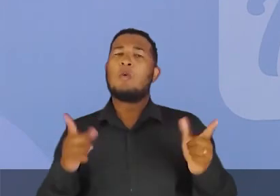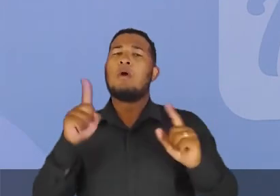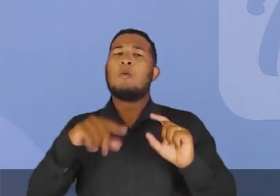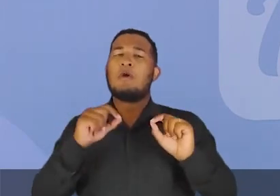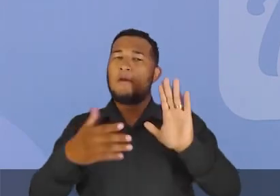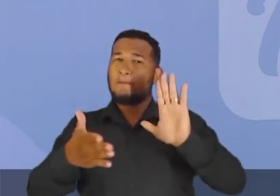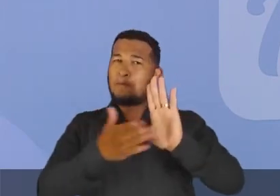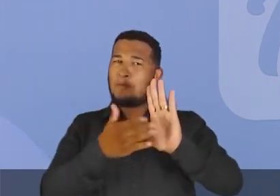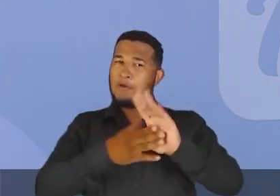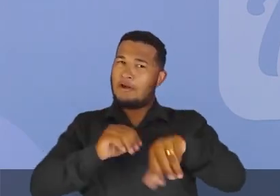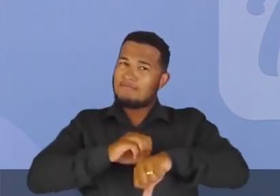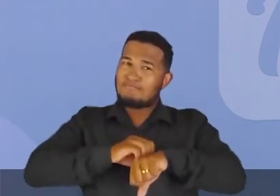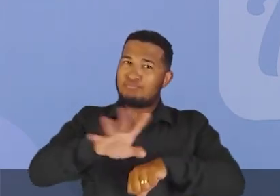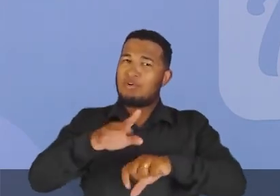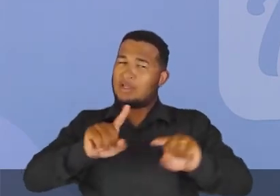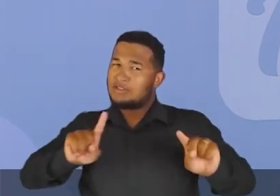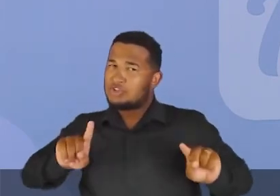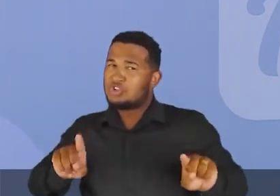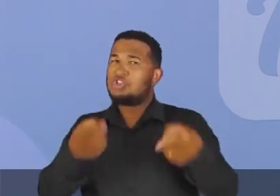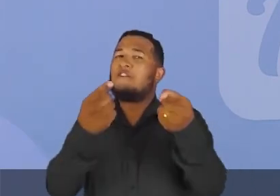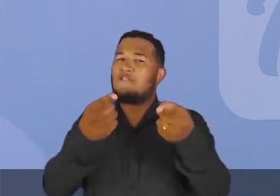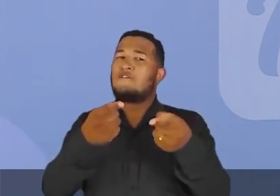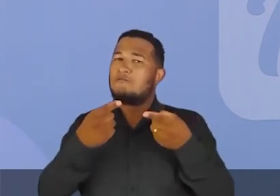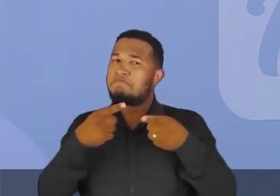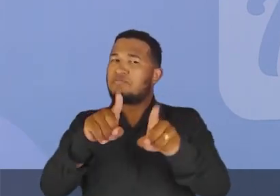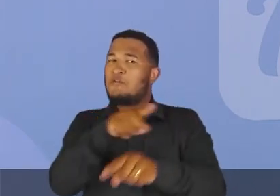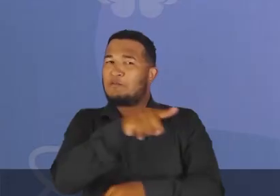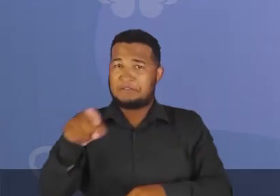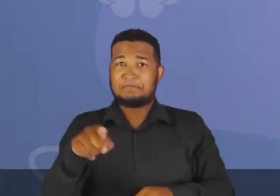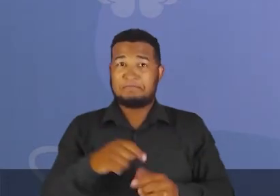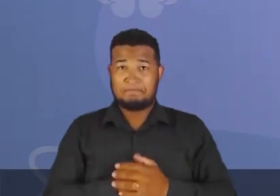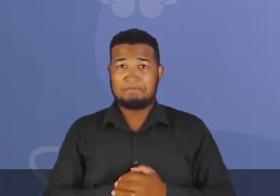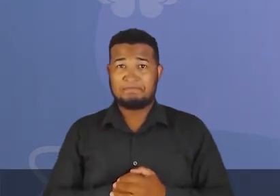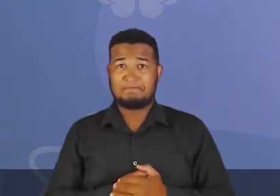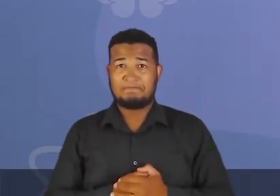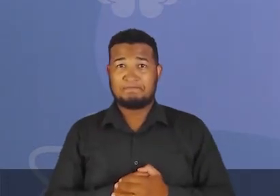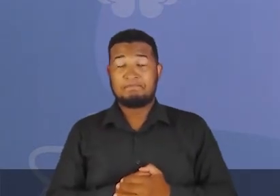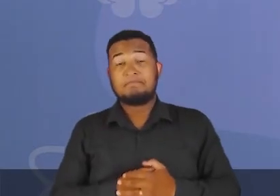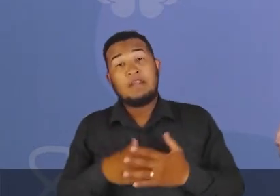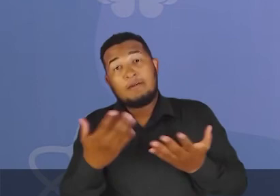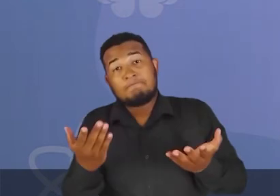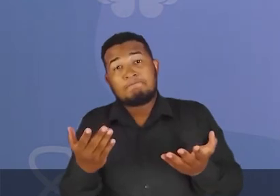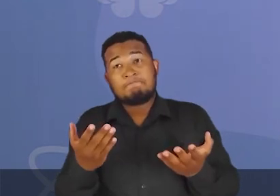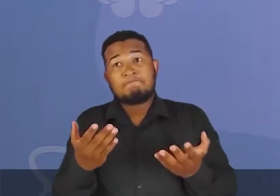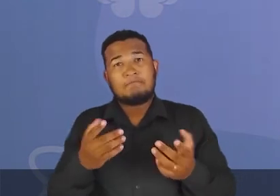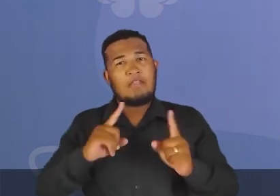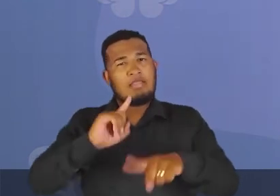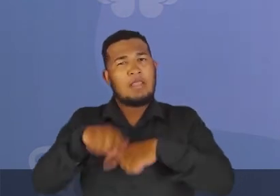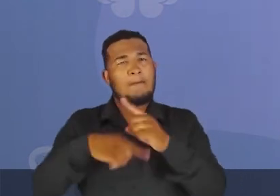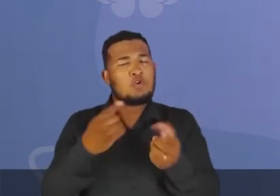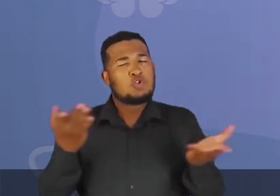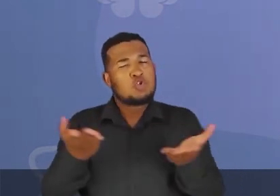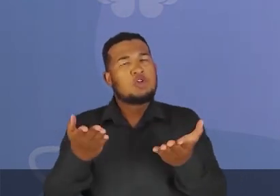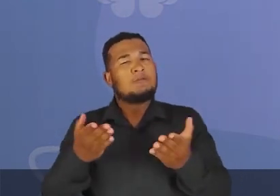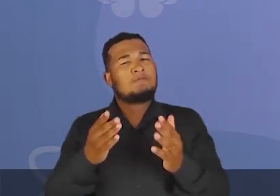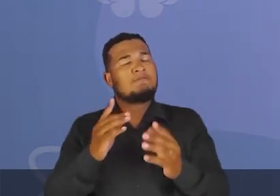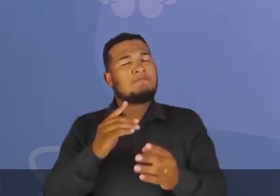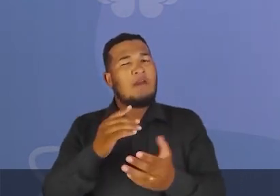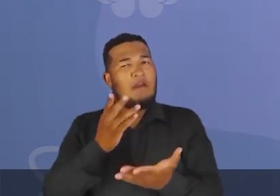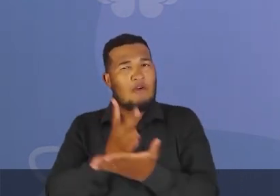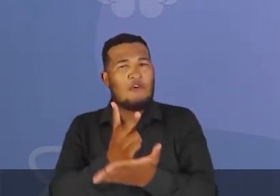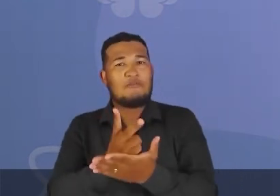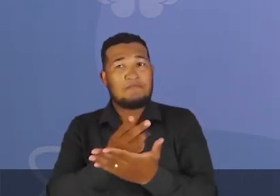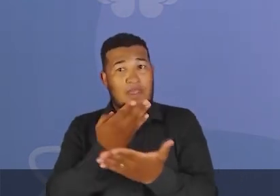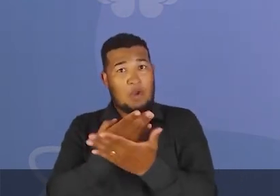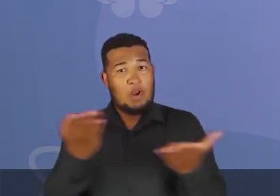a proposta, o desafio que eu lanço para vocês. E a gente vai ficando hoje por